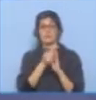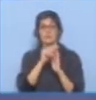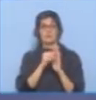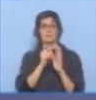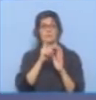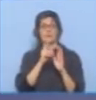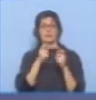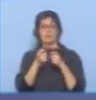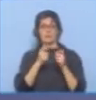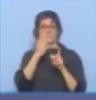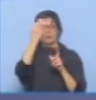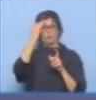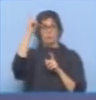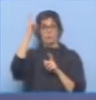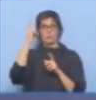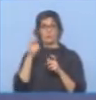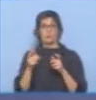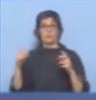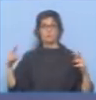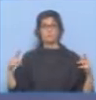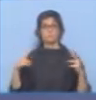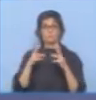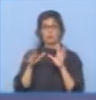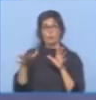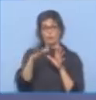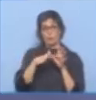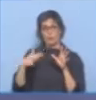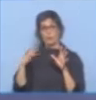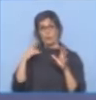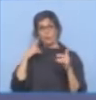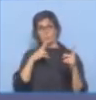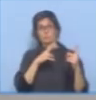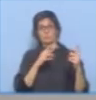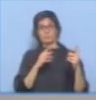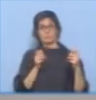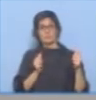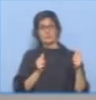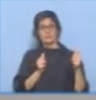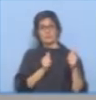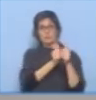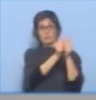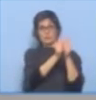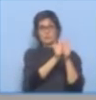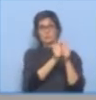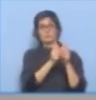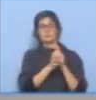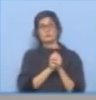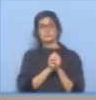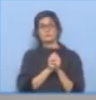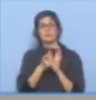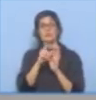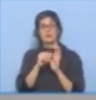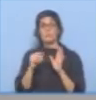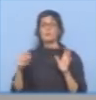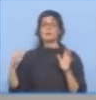E aí também tivemos a oportunidade de participar. Também foi um dos momentos em que nos reunimos de novo, os que foram a Madrid.